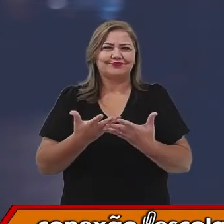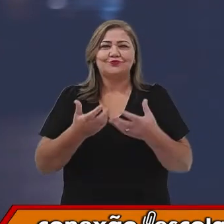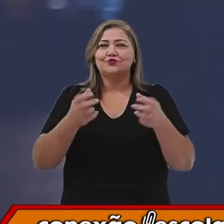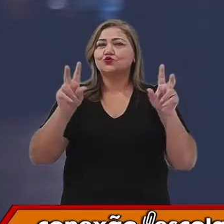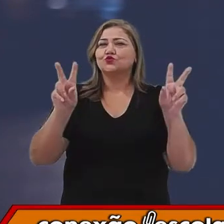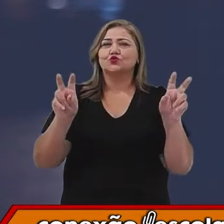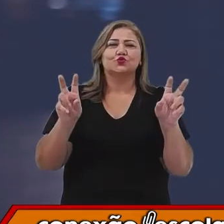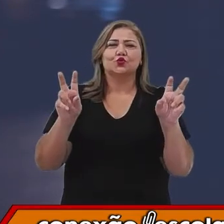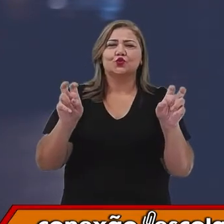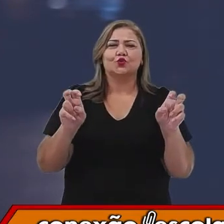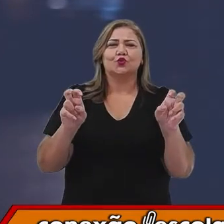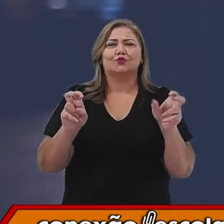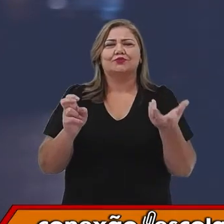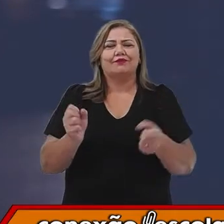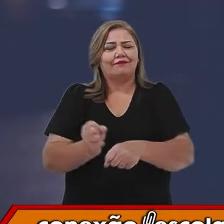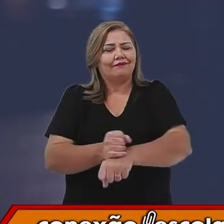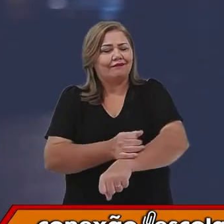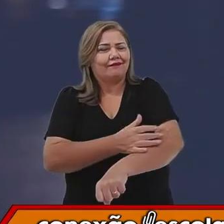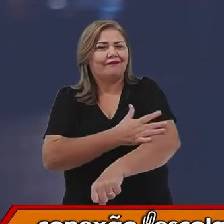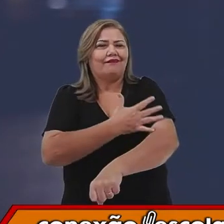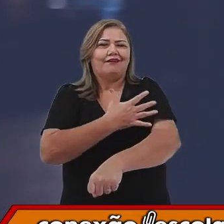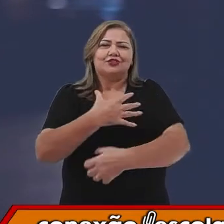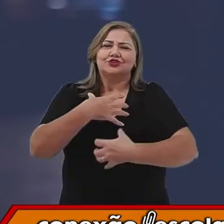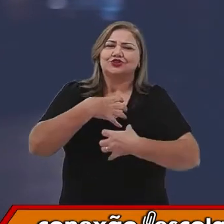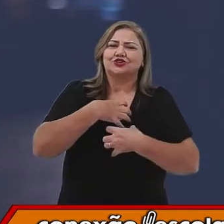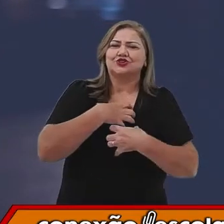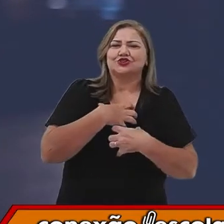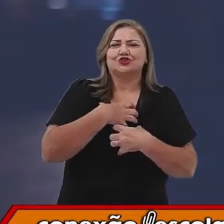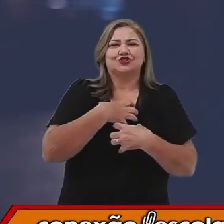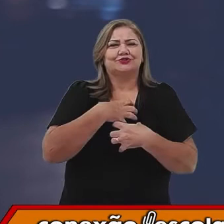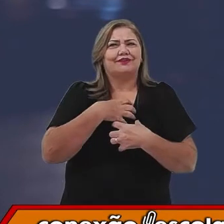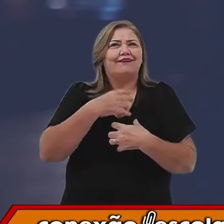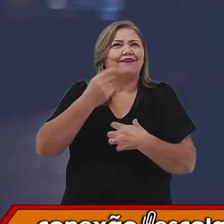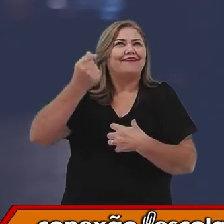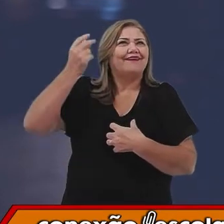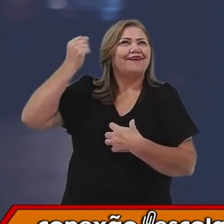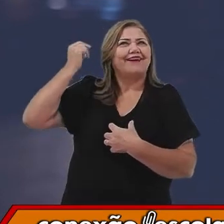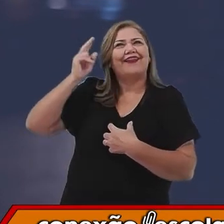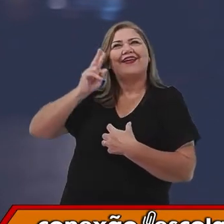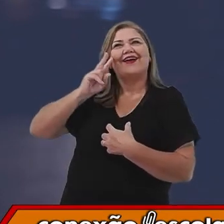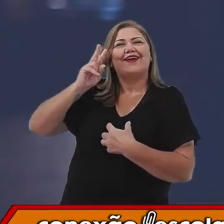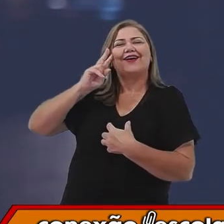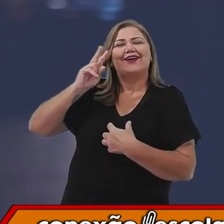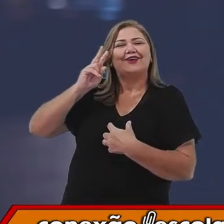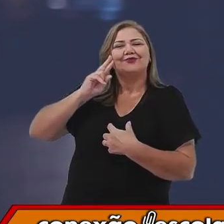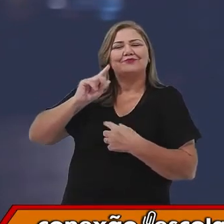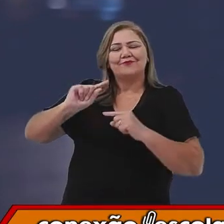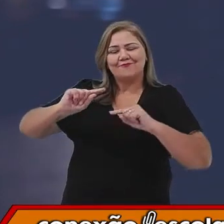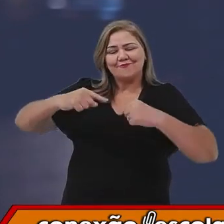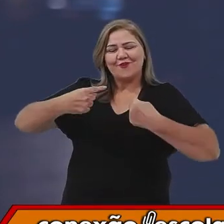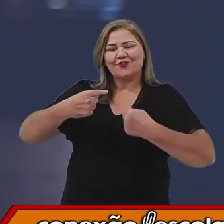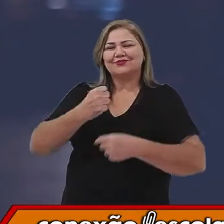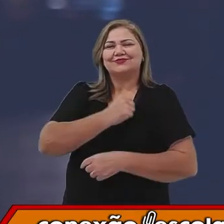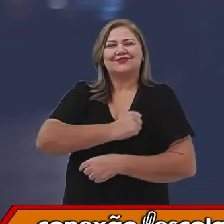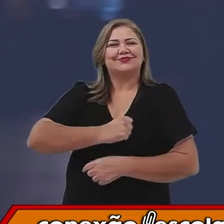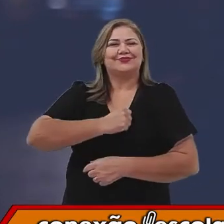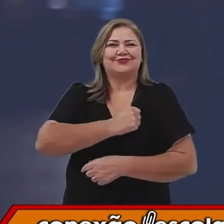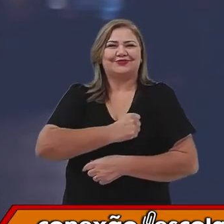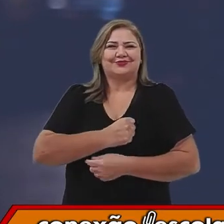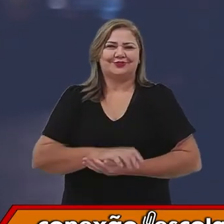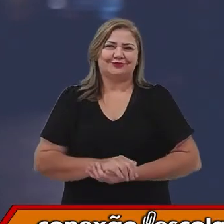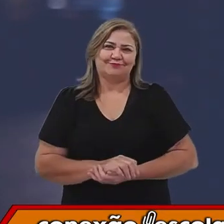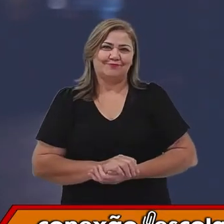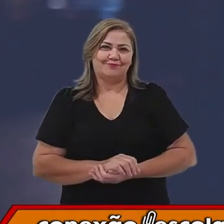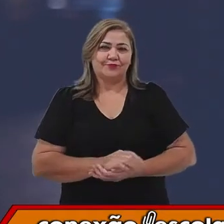a assuntos emocionantes, sentimentais ou até mesmo nostálgicos, que provocam saudade. E